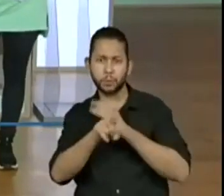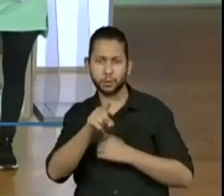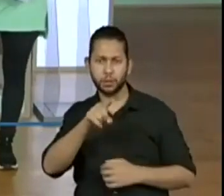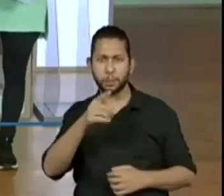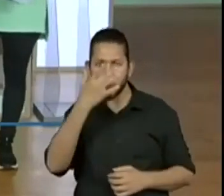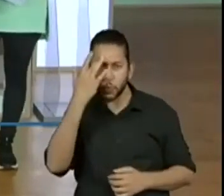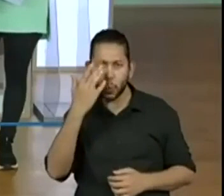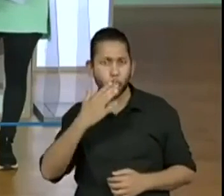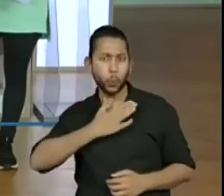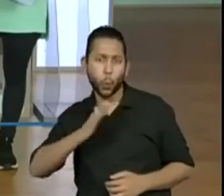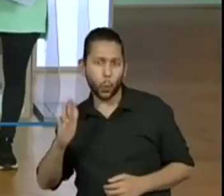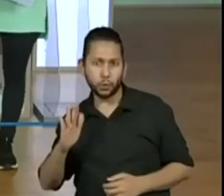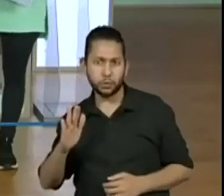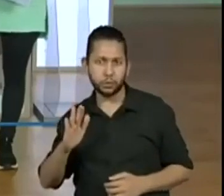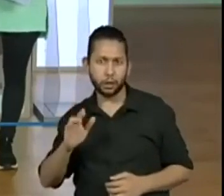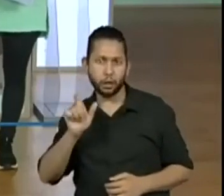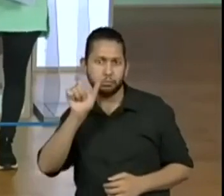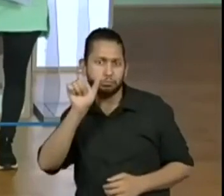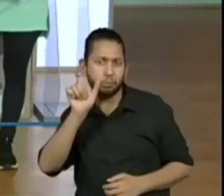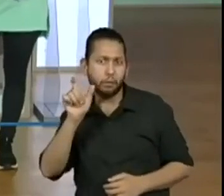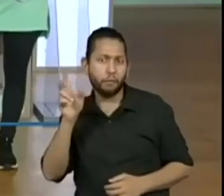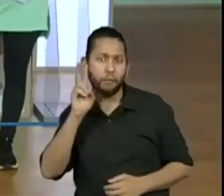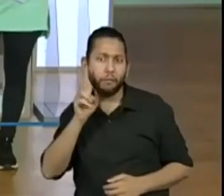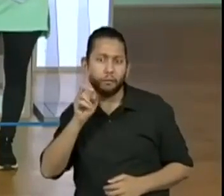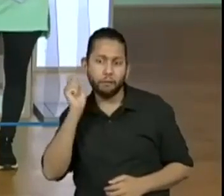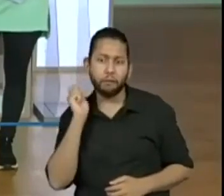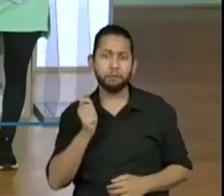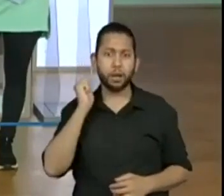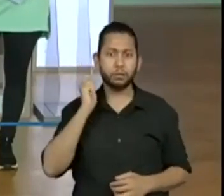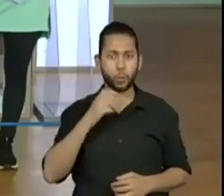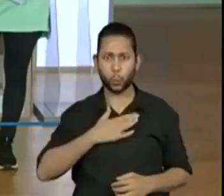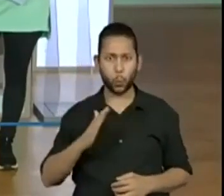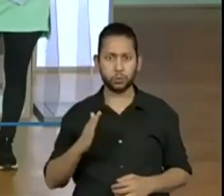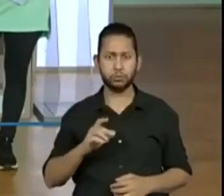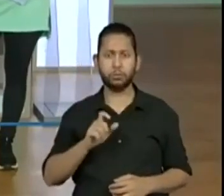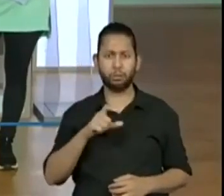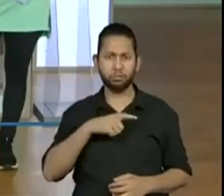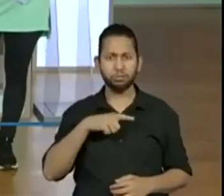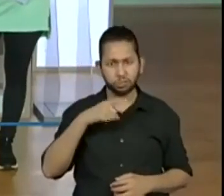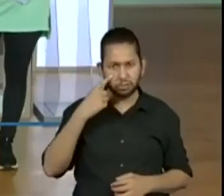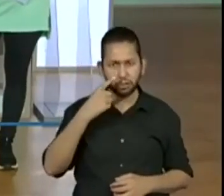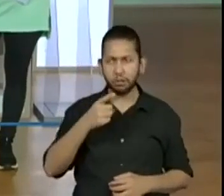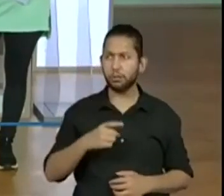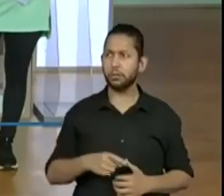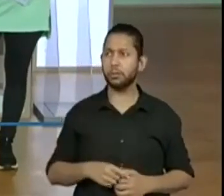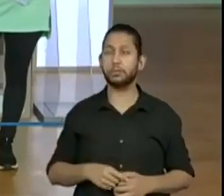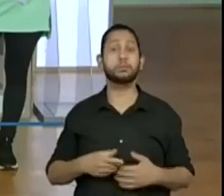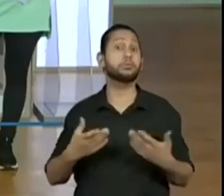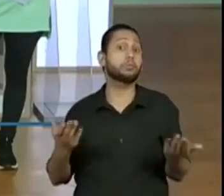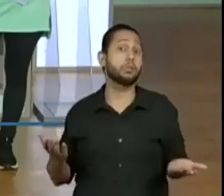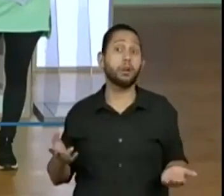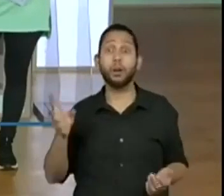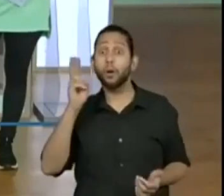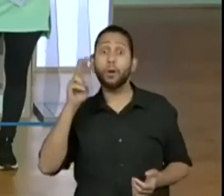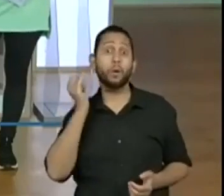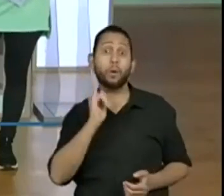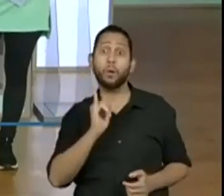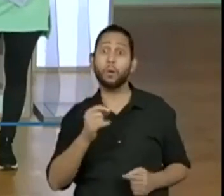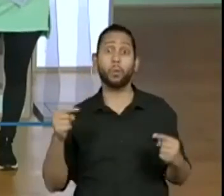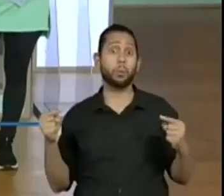fadas? Eu adoro, sempre gostei. Será que tem alguém que não gosta? Aqui no texto que nós lemos falou que os contos eles são para todas as